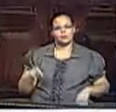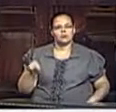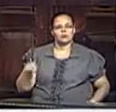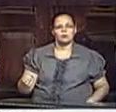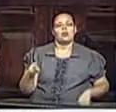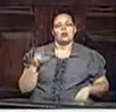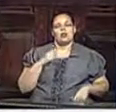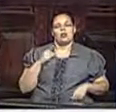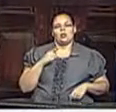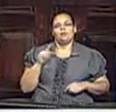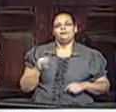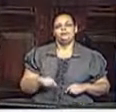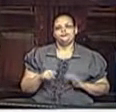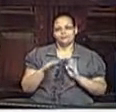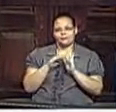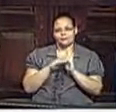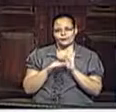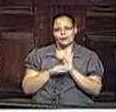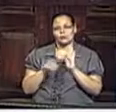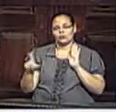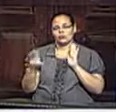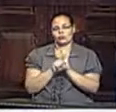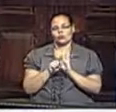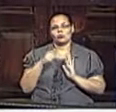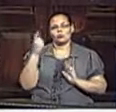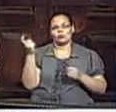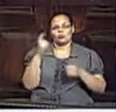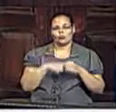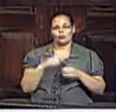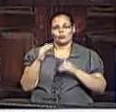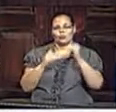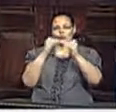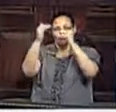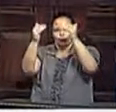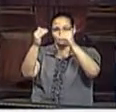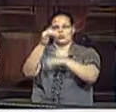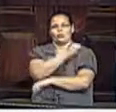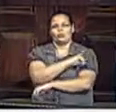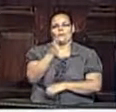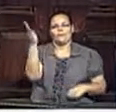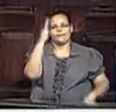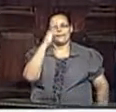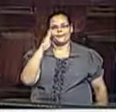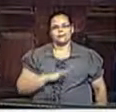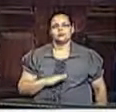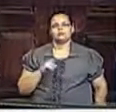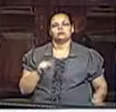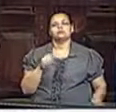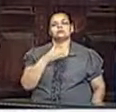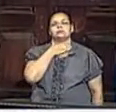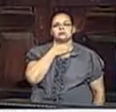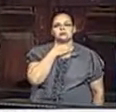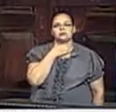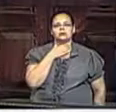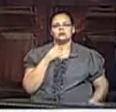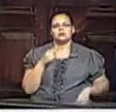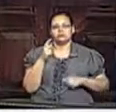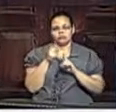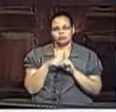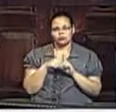agenda legislativa para a retomada do desenvolvimento no Rio. O Brasil vai sair da crise nesse primeiro